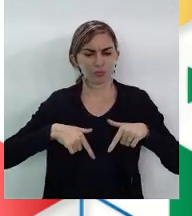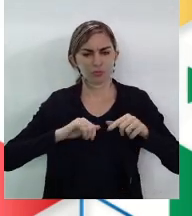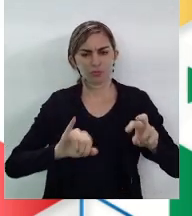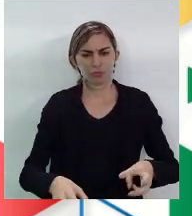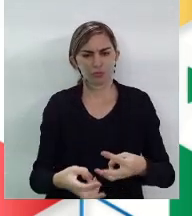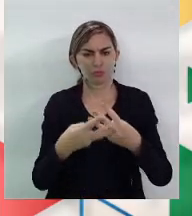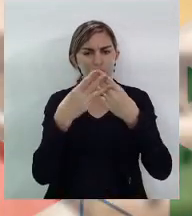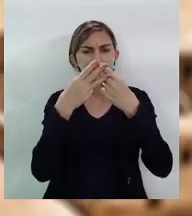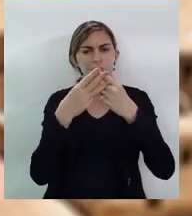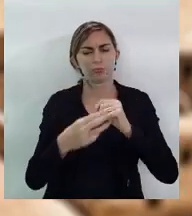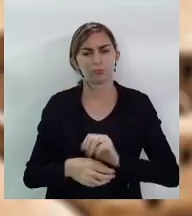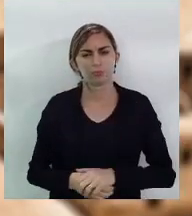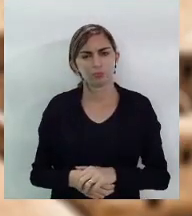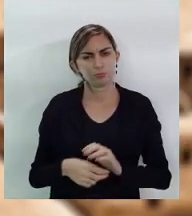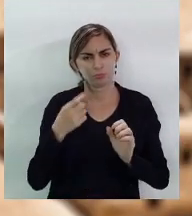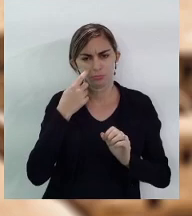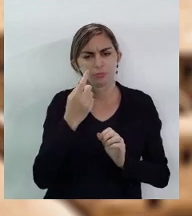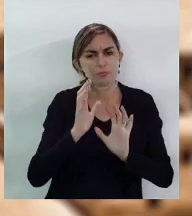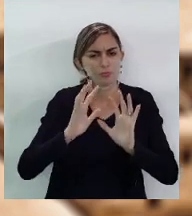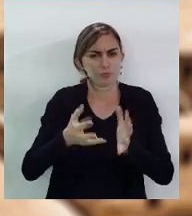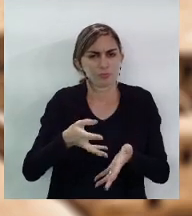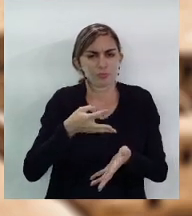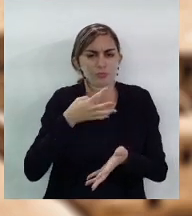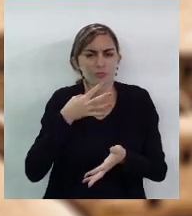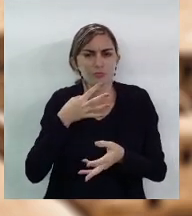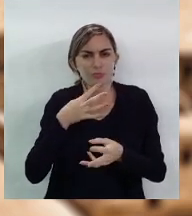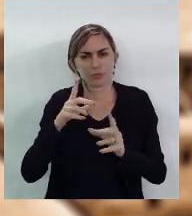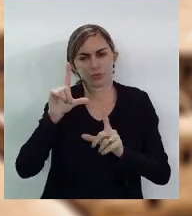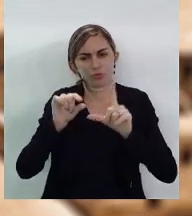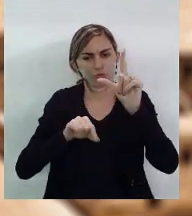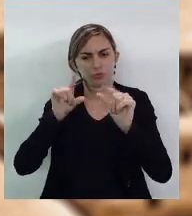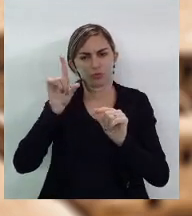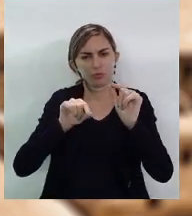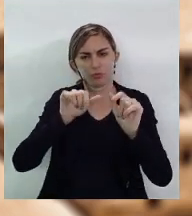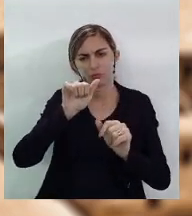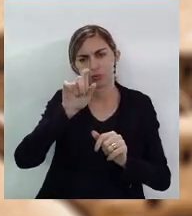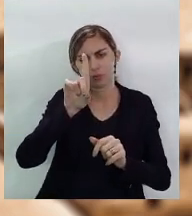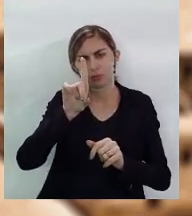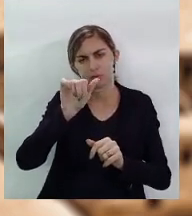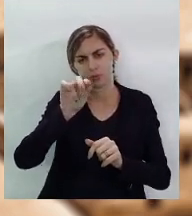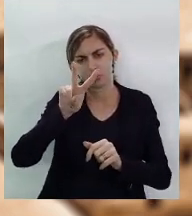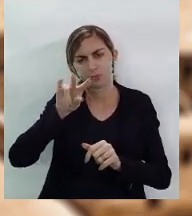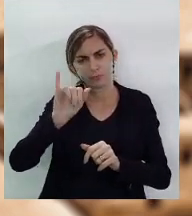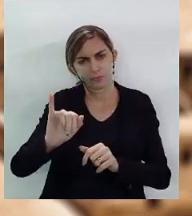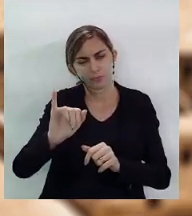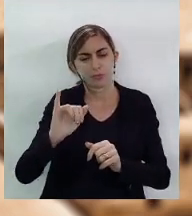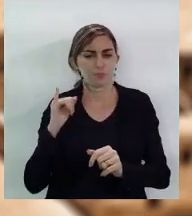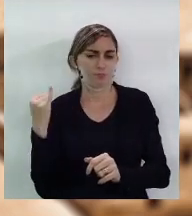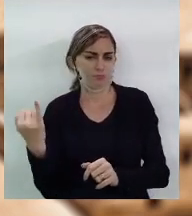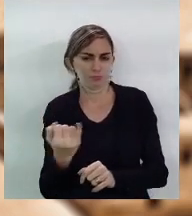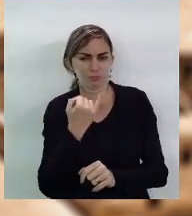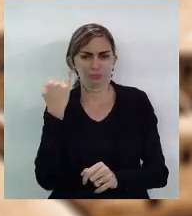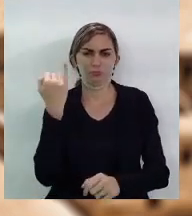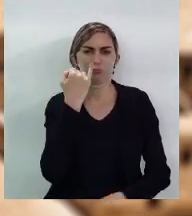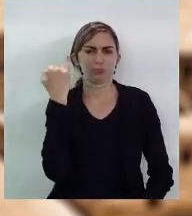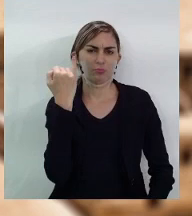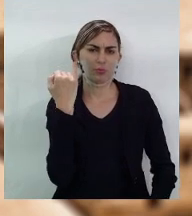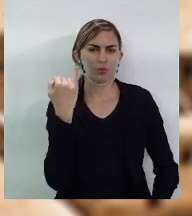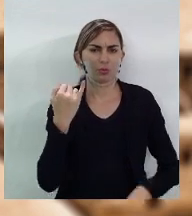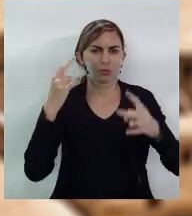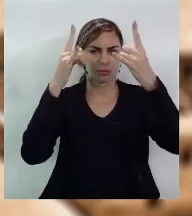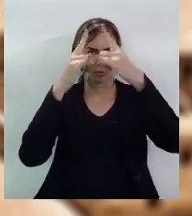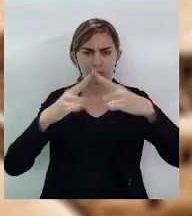vejam só. Nós já conhecemos a estrela de Davi, conhecemos a importância, certo,